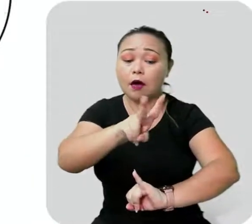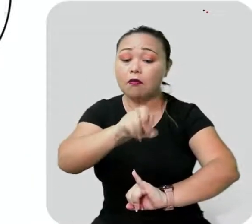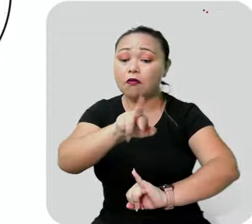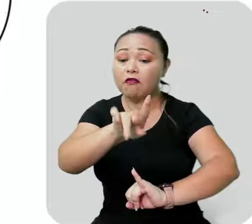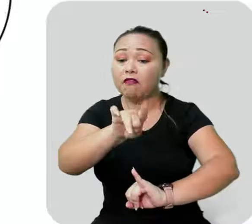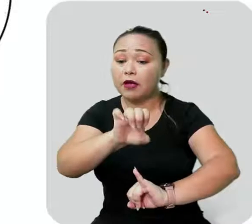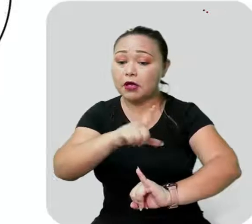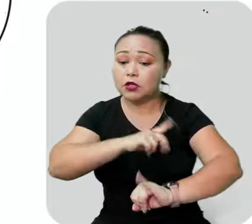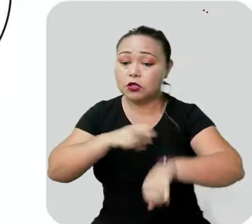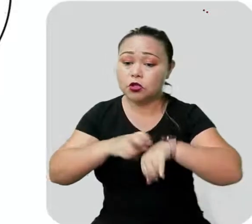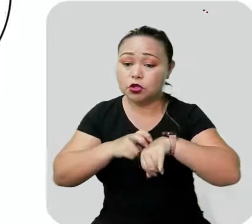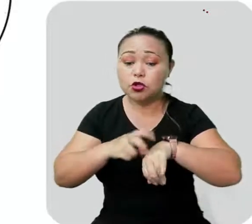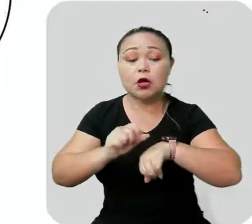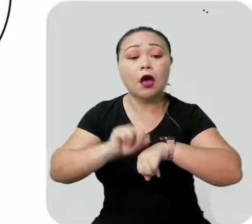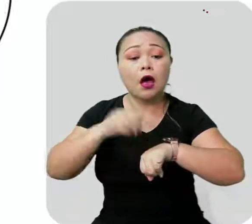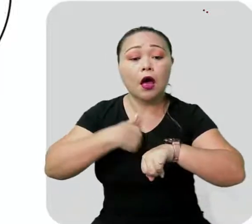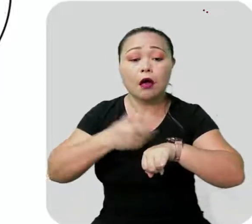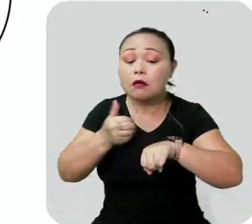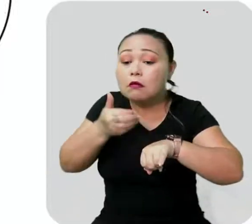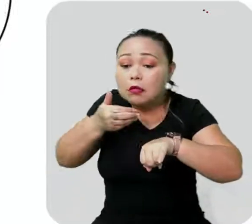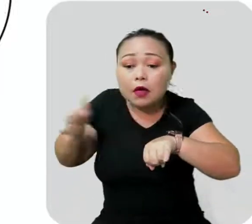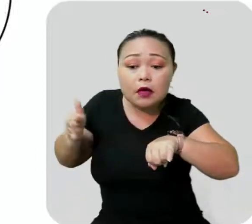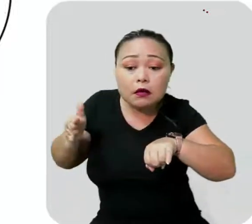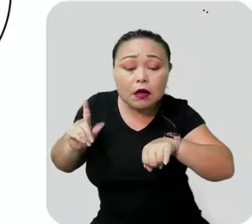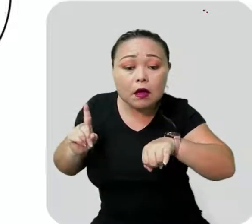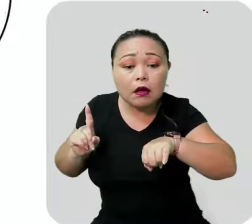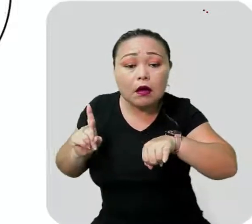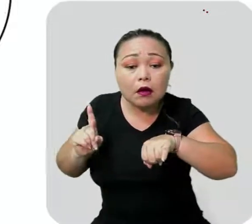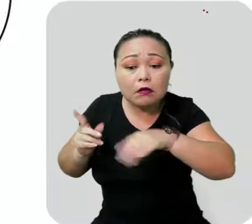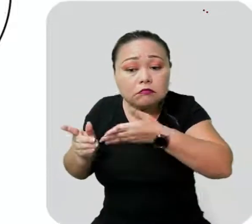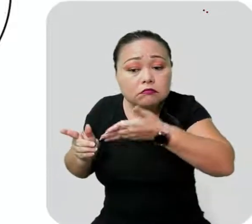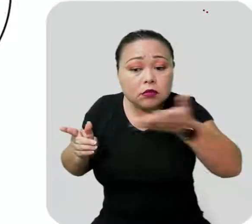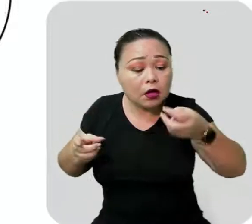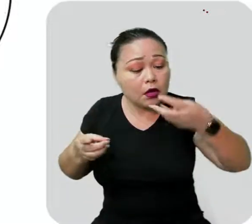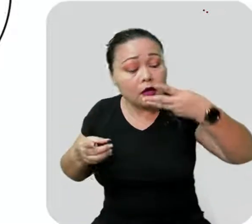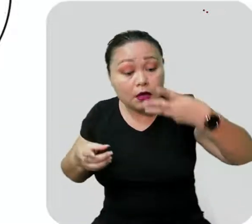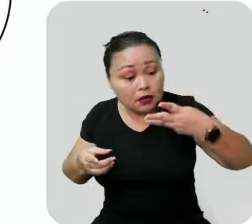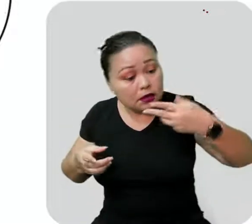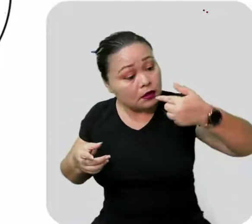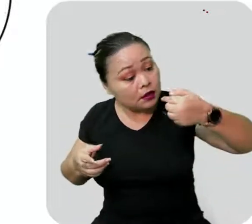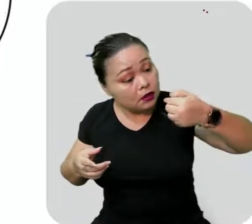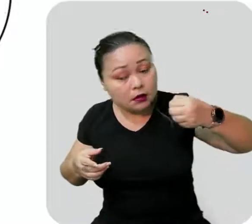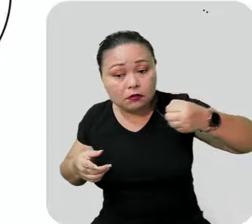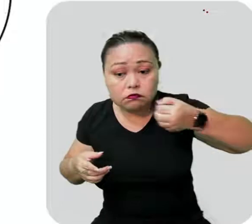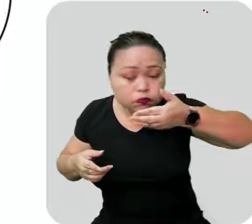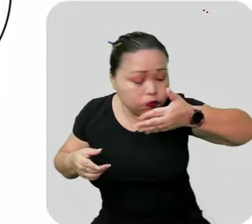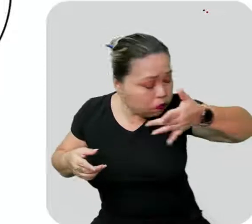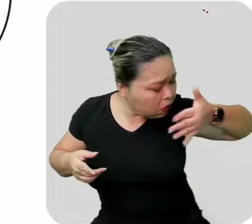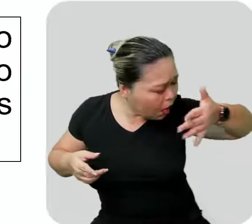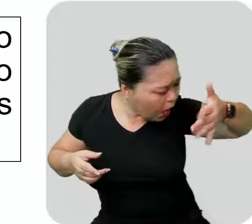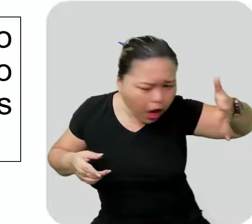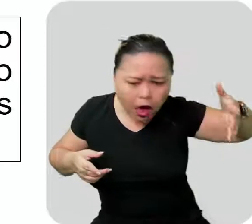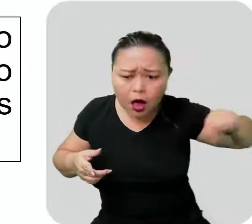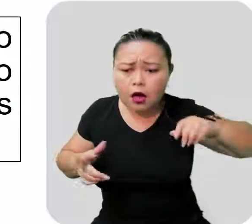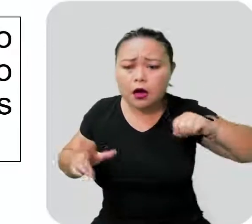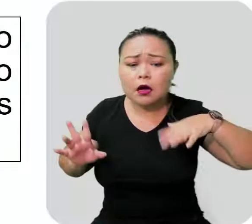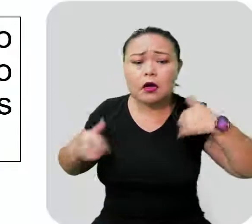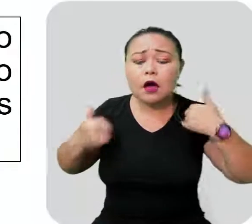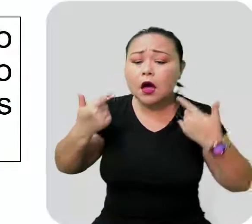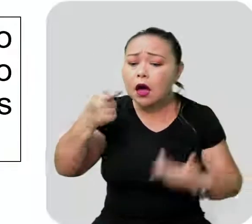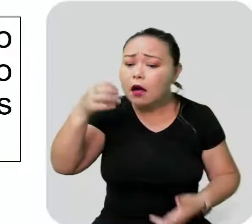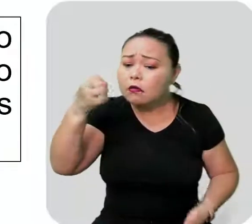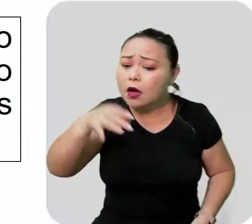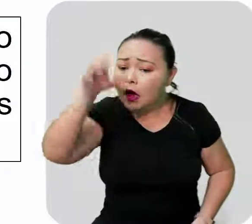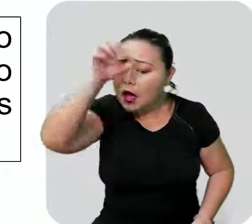só certo daqui para cá seria 370 Léguas Ah mas é bom que